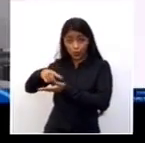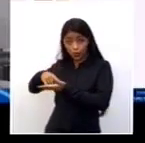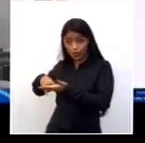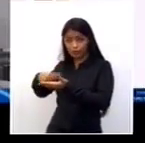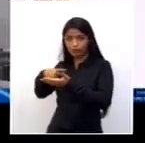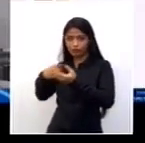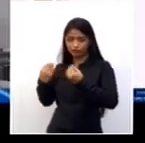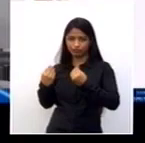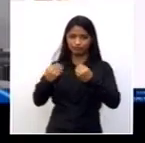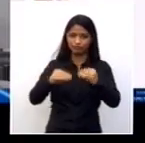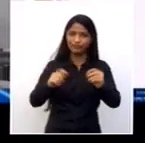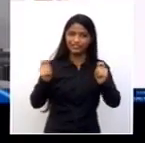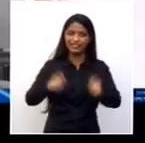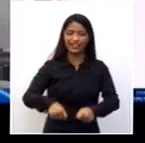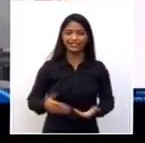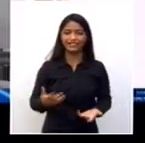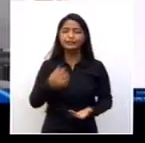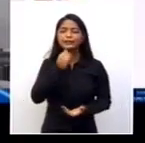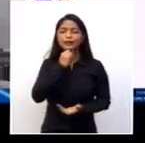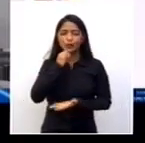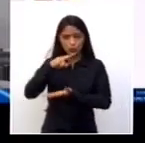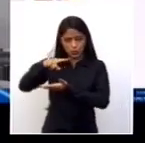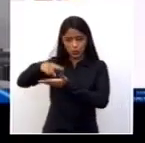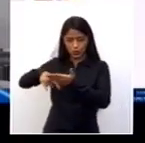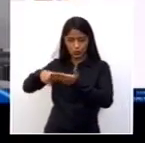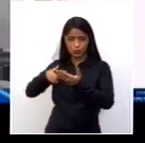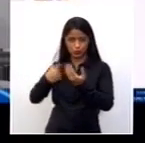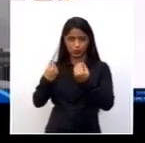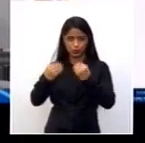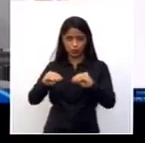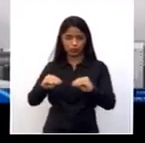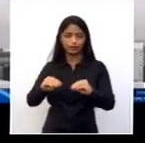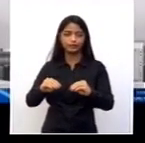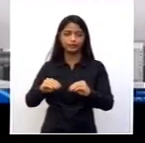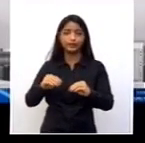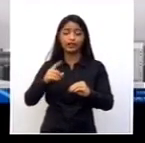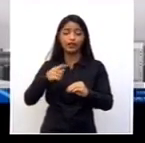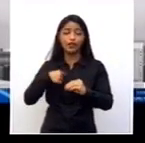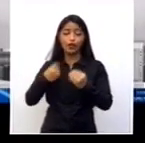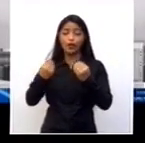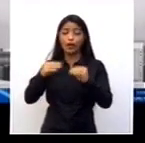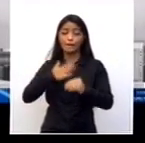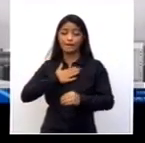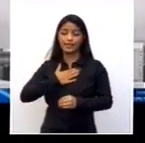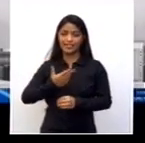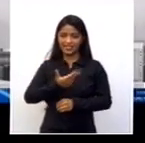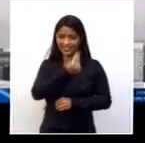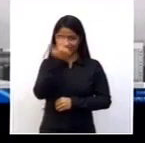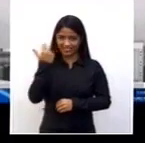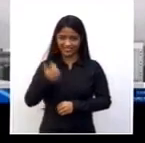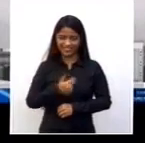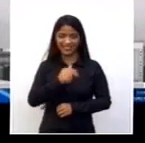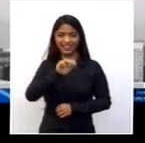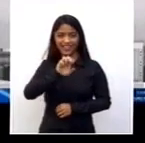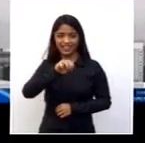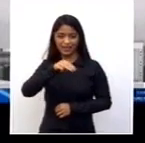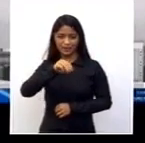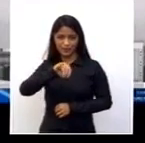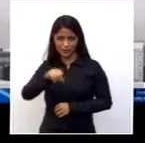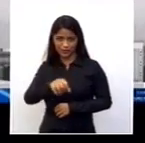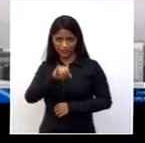um arquivo. Aí eu vou carregar aqui o meu emoji do Bitmoji e aí ele vai aparecer na minha